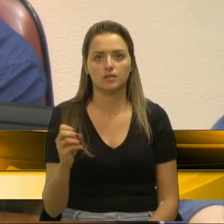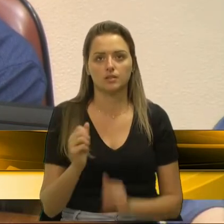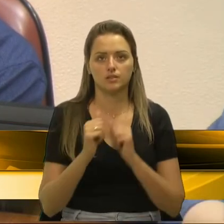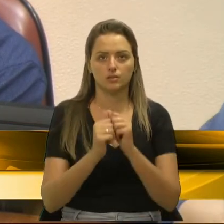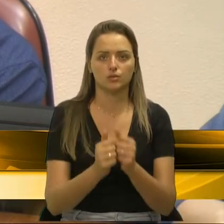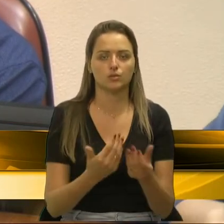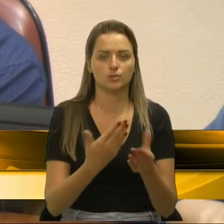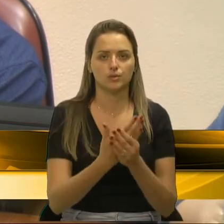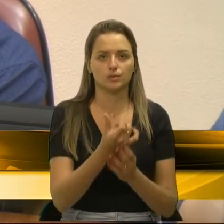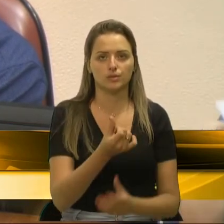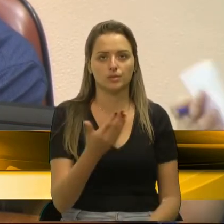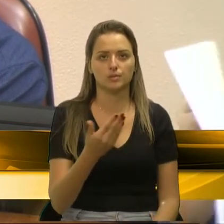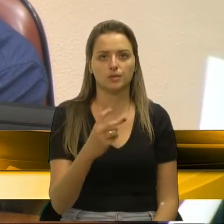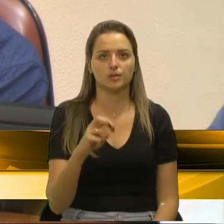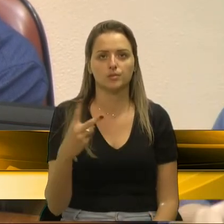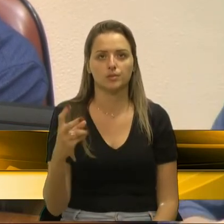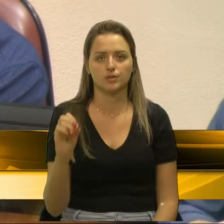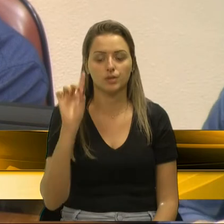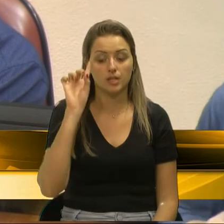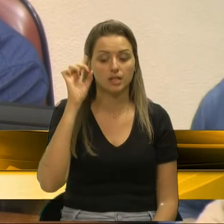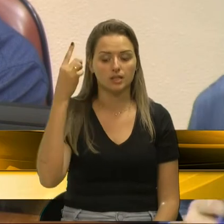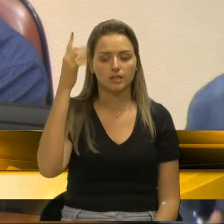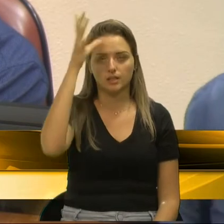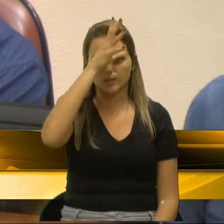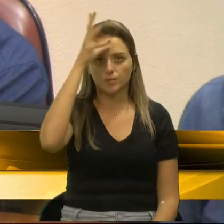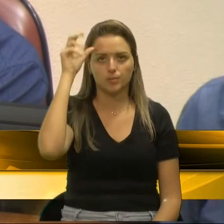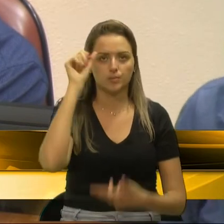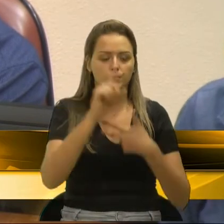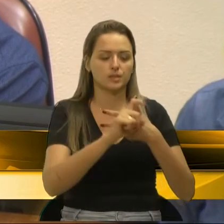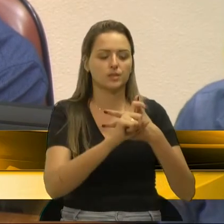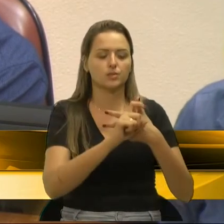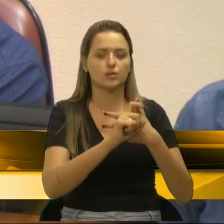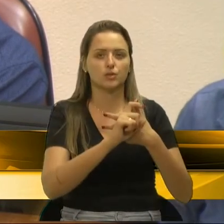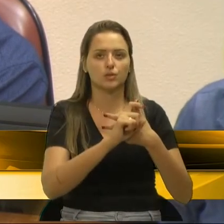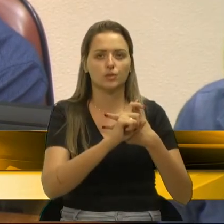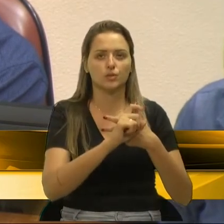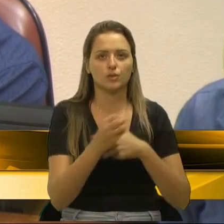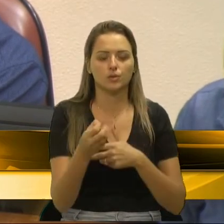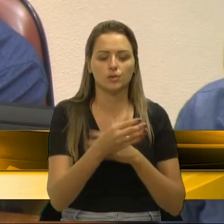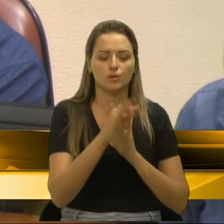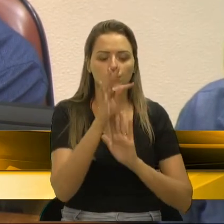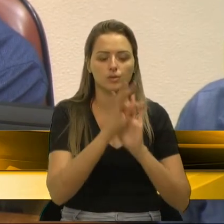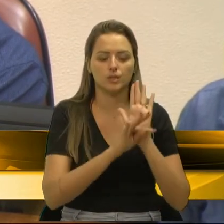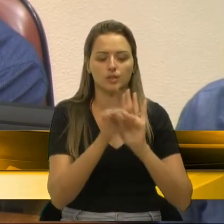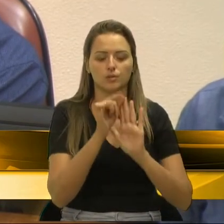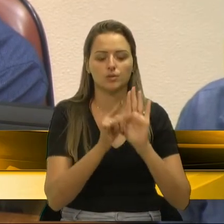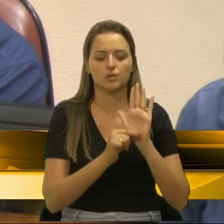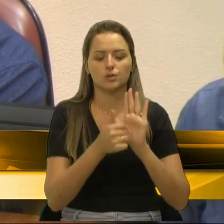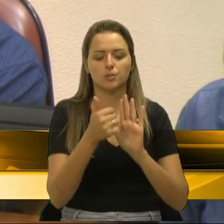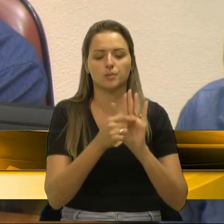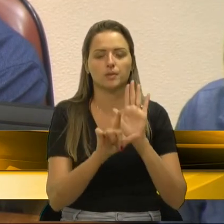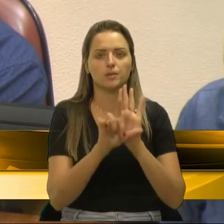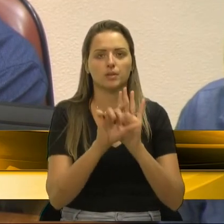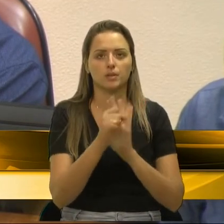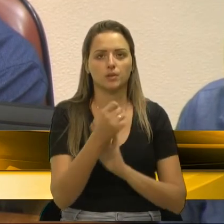número 6/2020, de autoria do Poder Executivo, que dá nova redação ao artigo 1º da lei